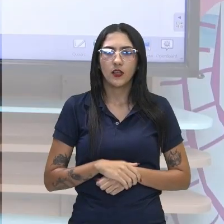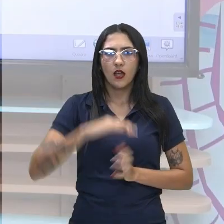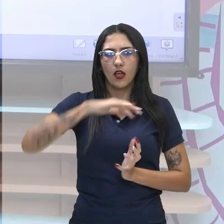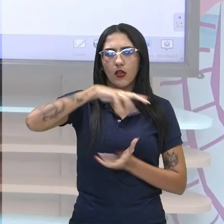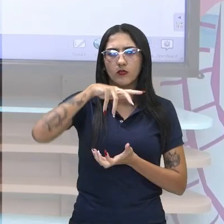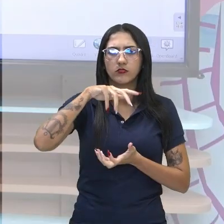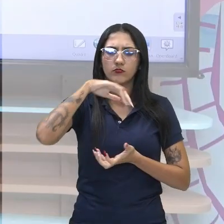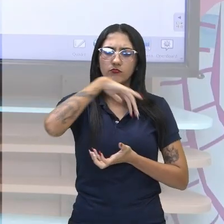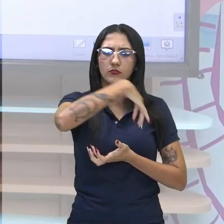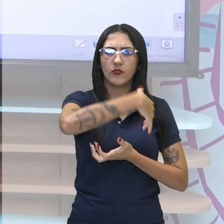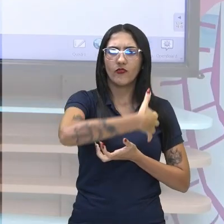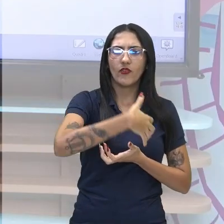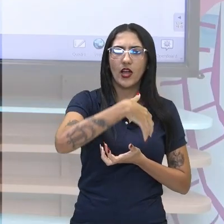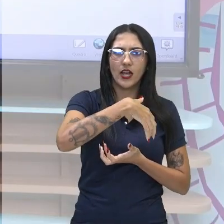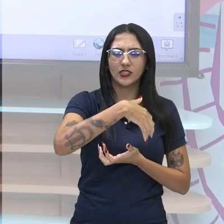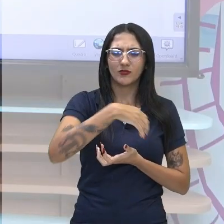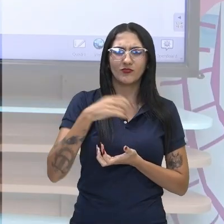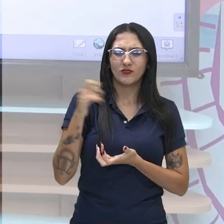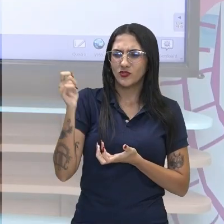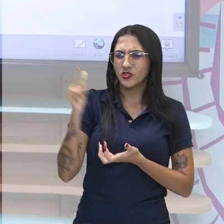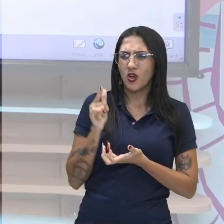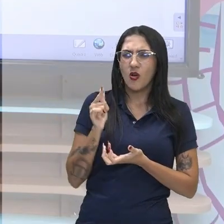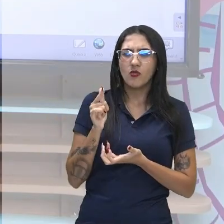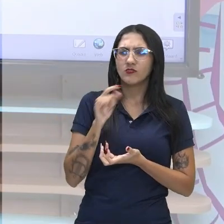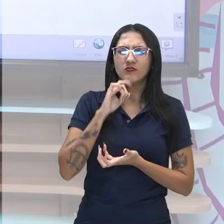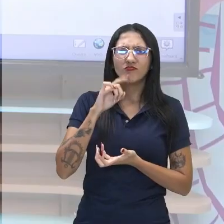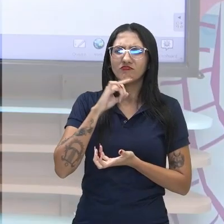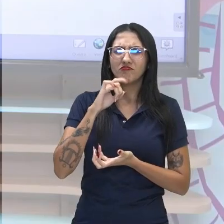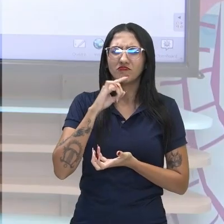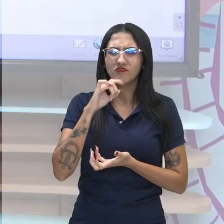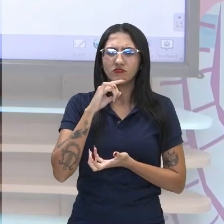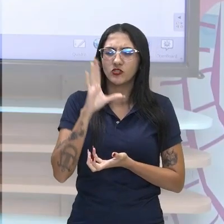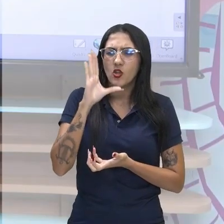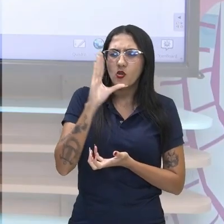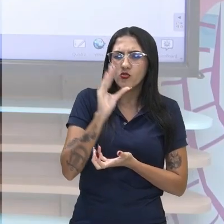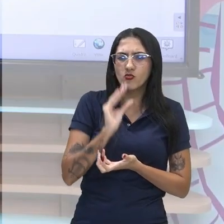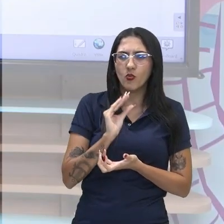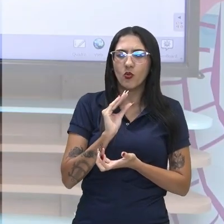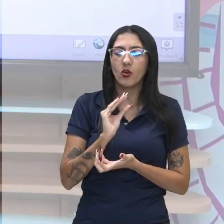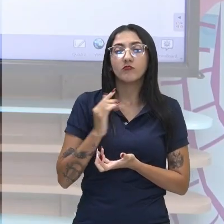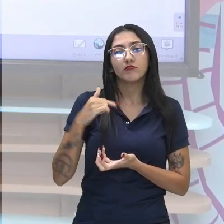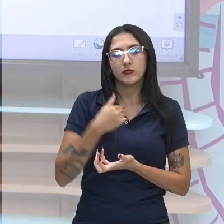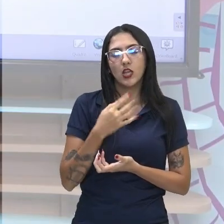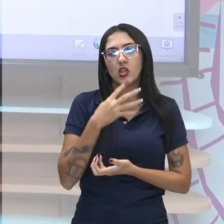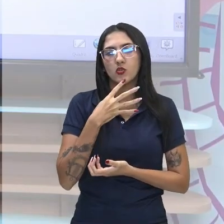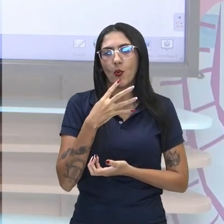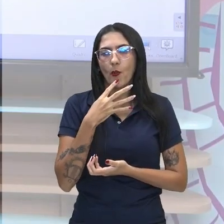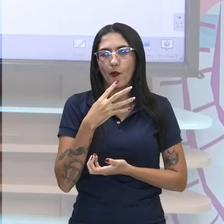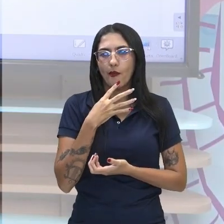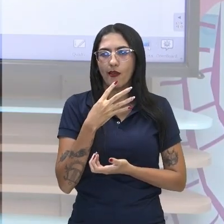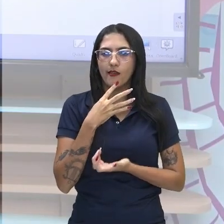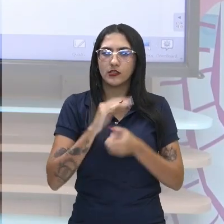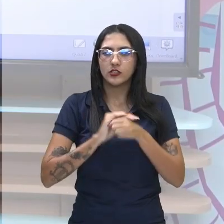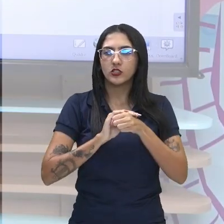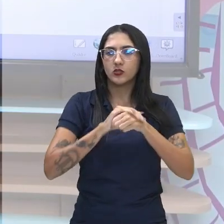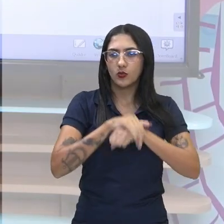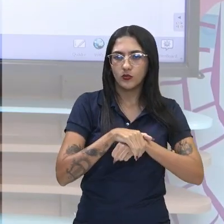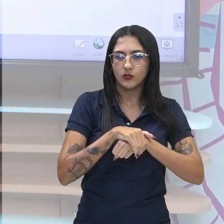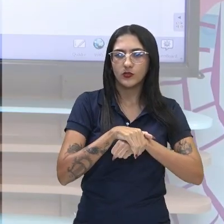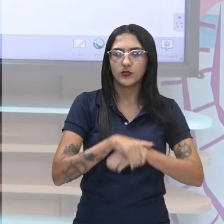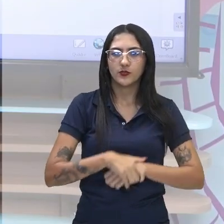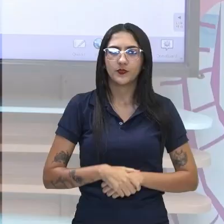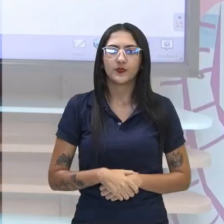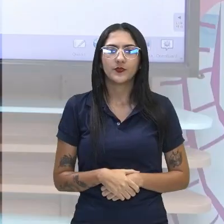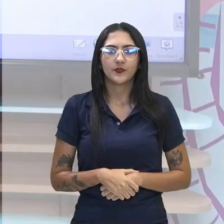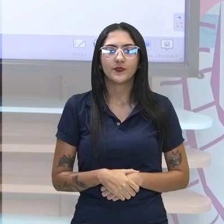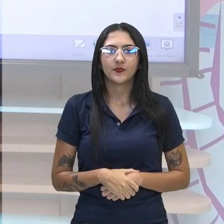outras faixas da Terra que não estão recebendo radiação solar, foi convencionado a chamar de